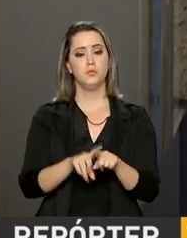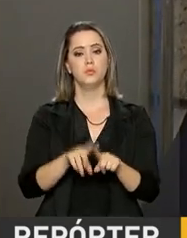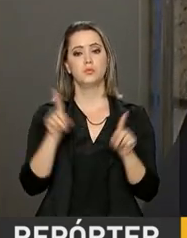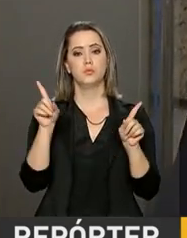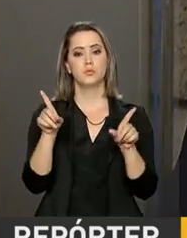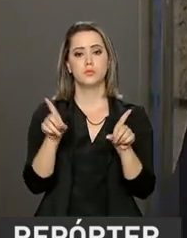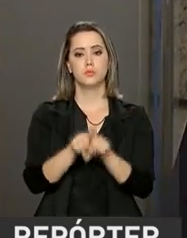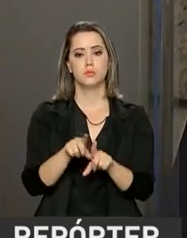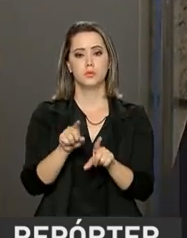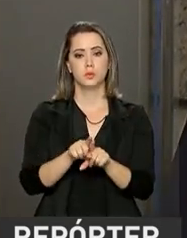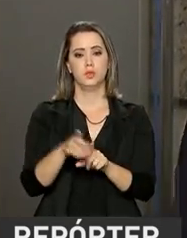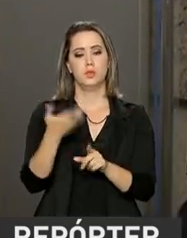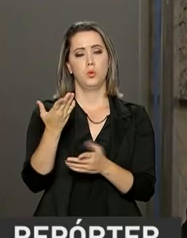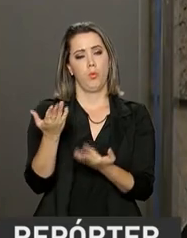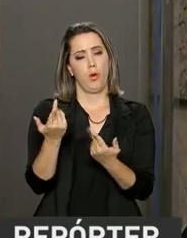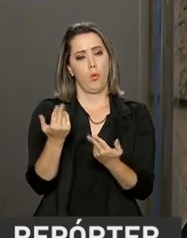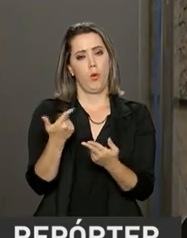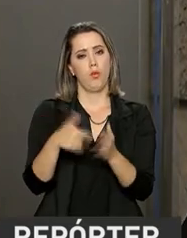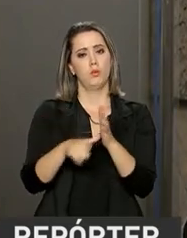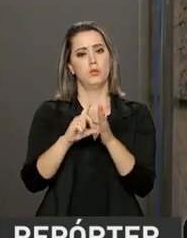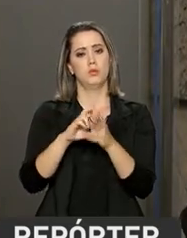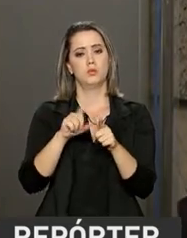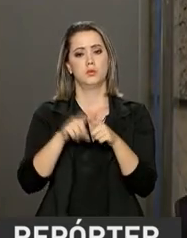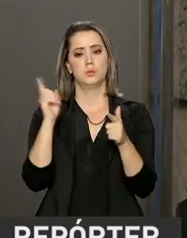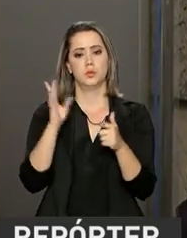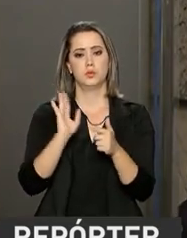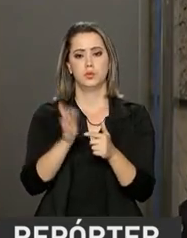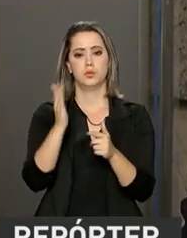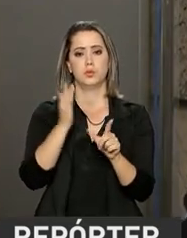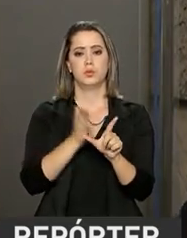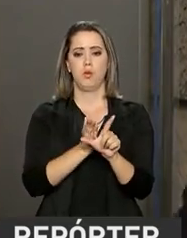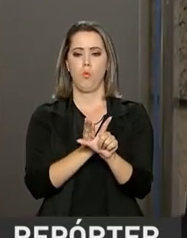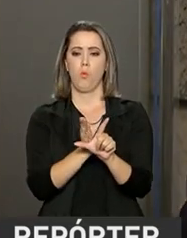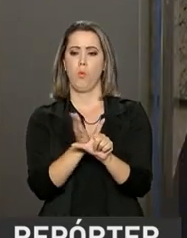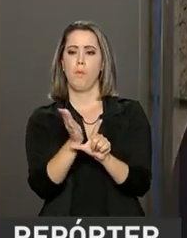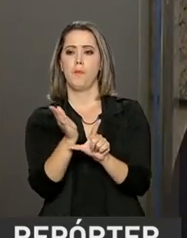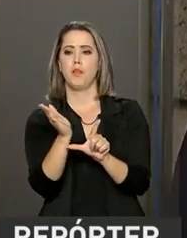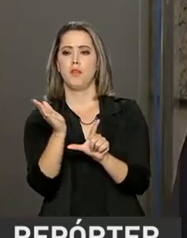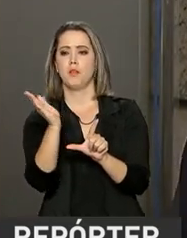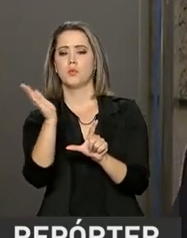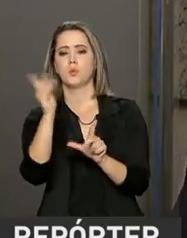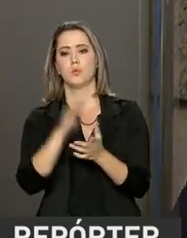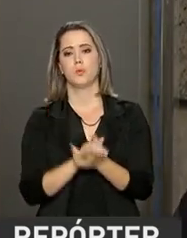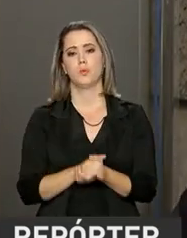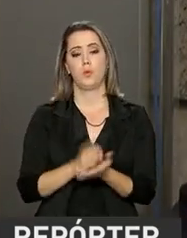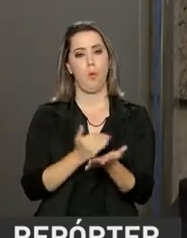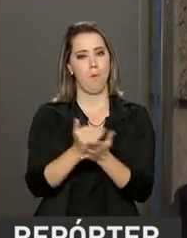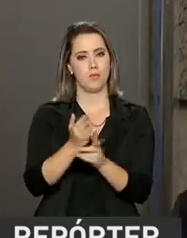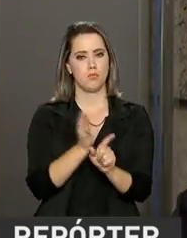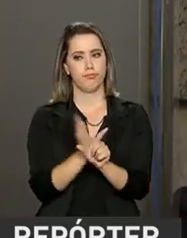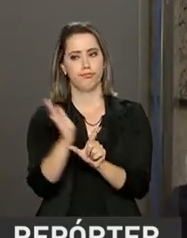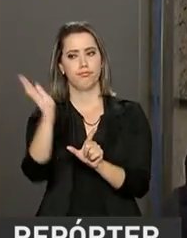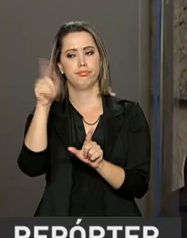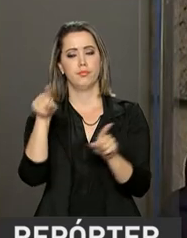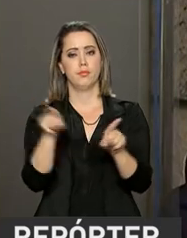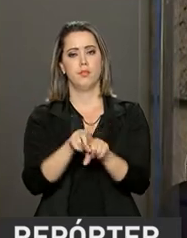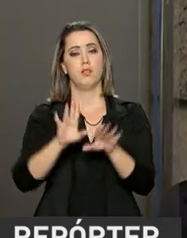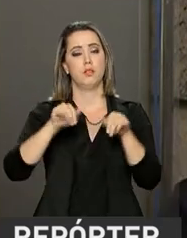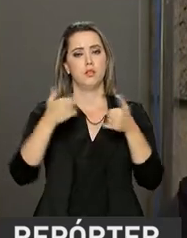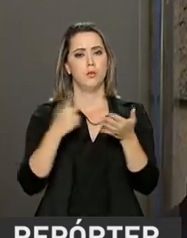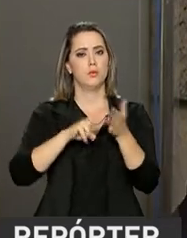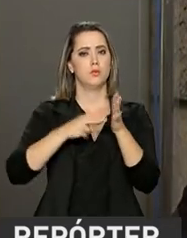uma taxa como tivemos no passado mas já é uma subida da trajetória isso significa